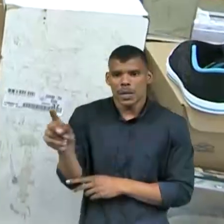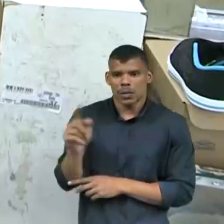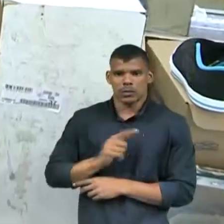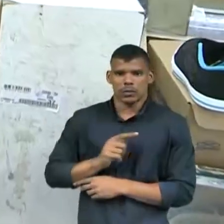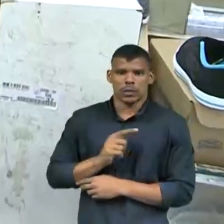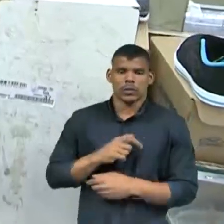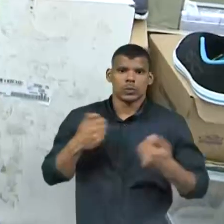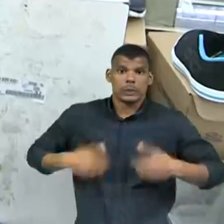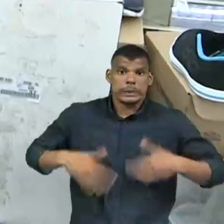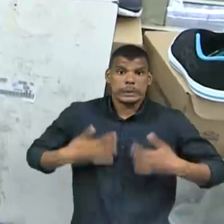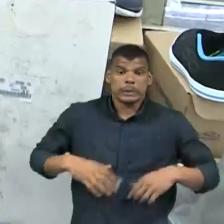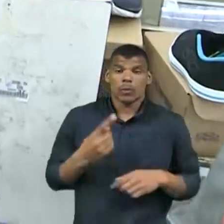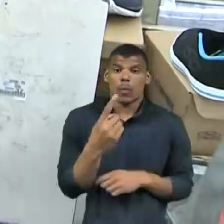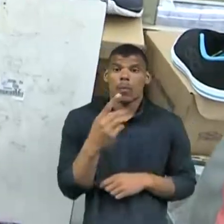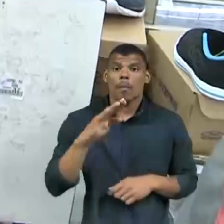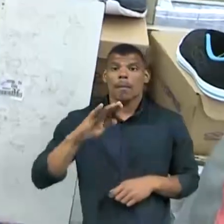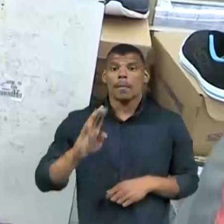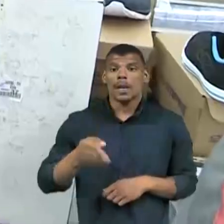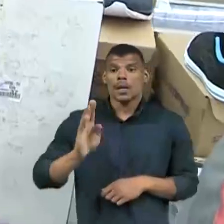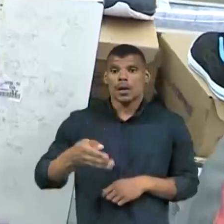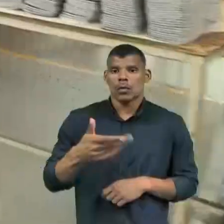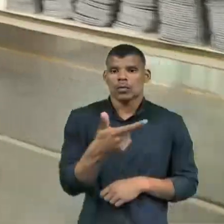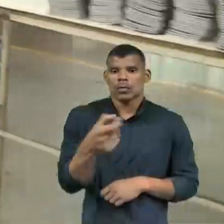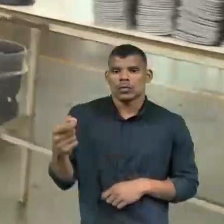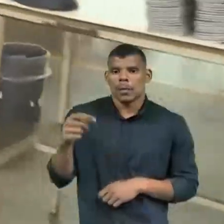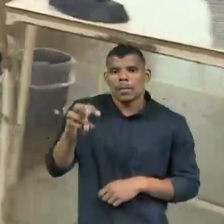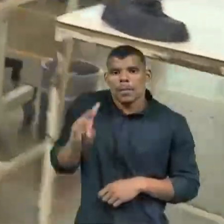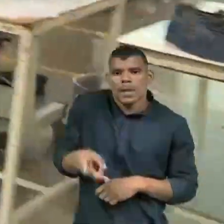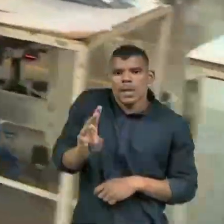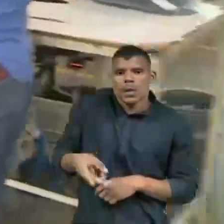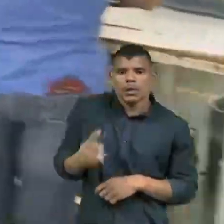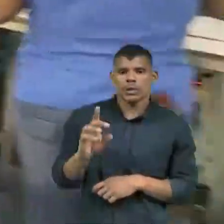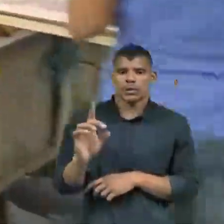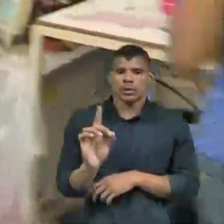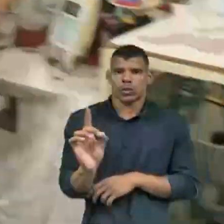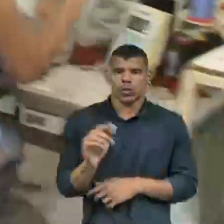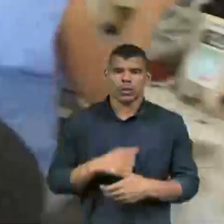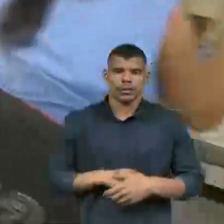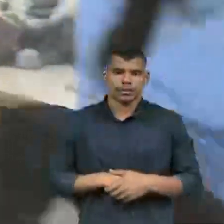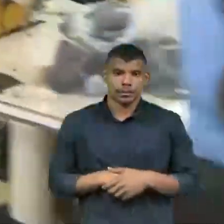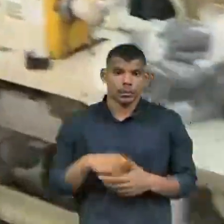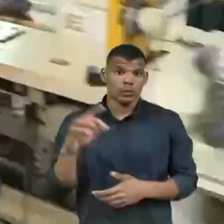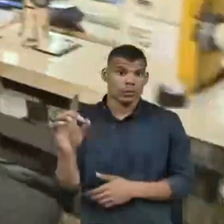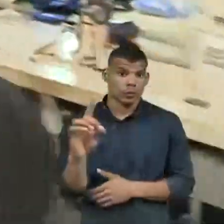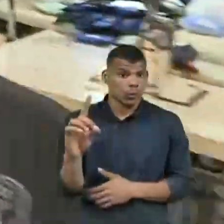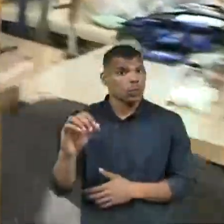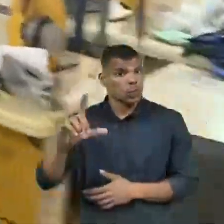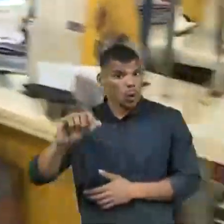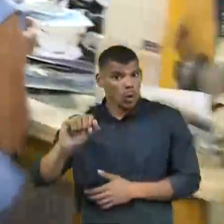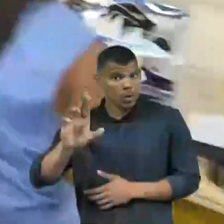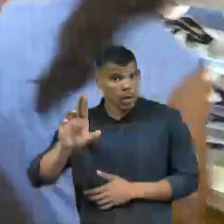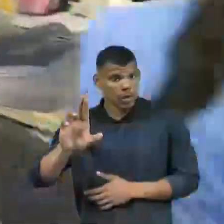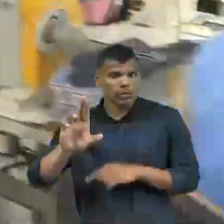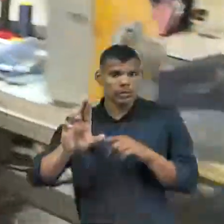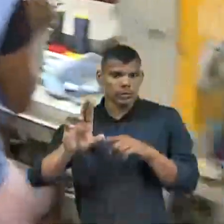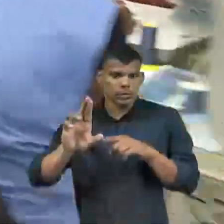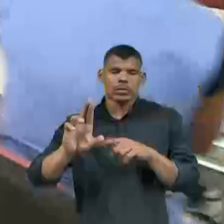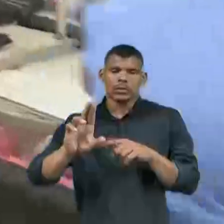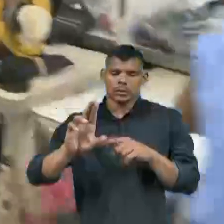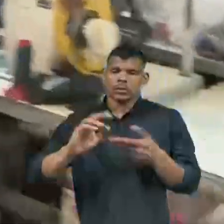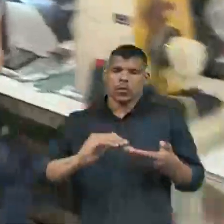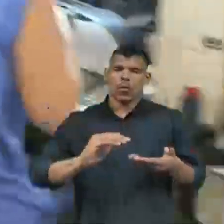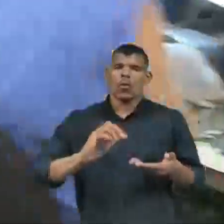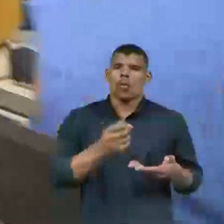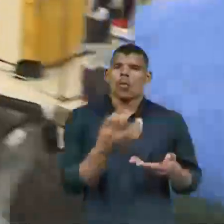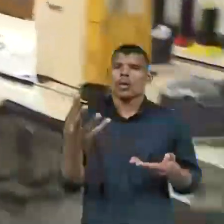geraram 1 bilhão e 200 milhões de dólares. Altas de 16,7% em volume e de